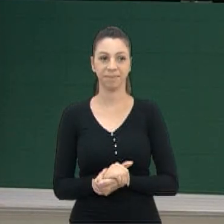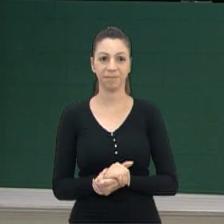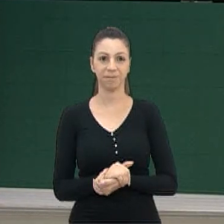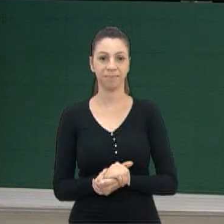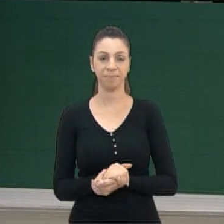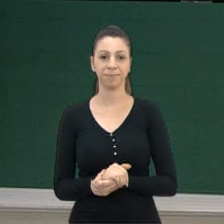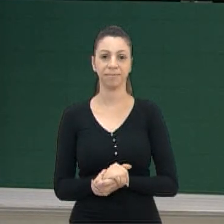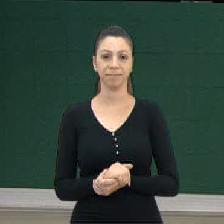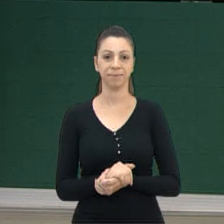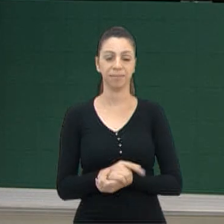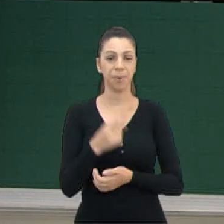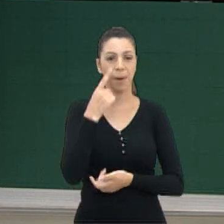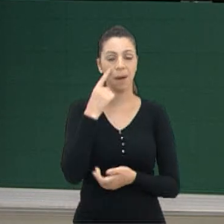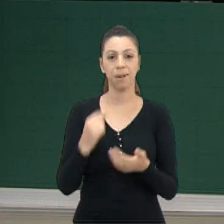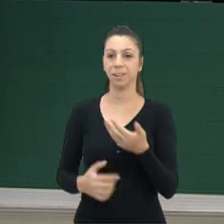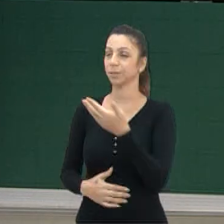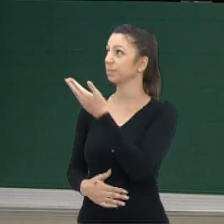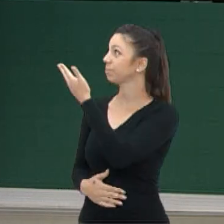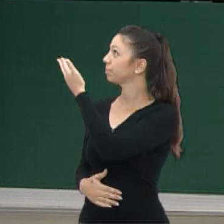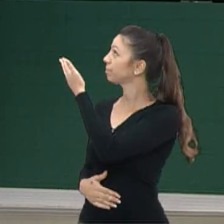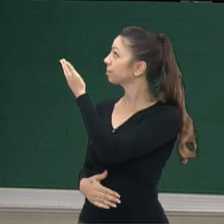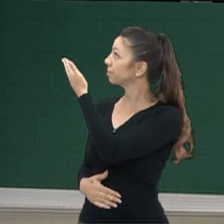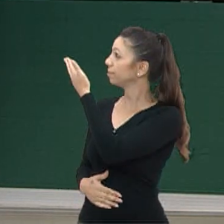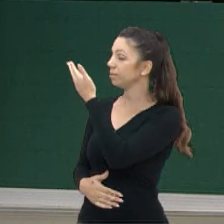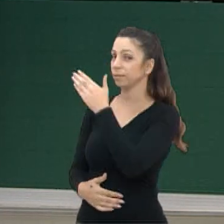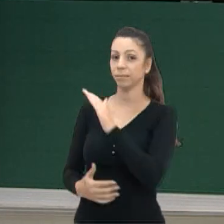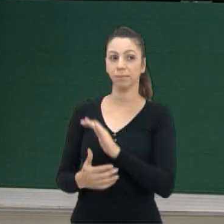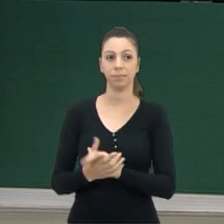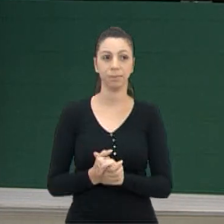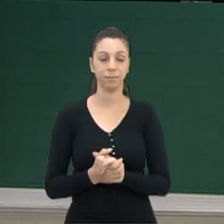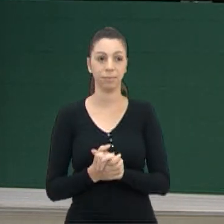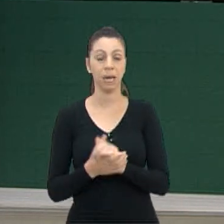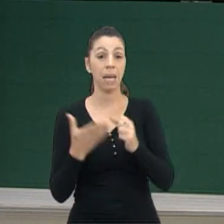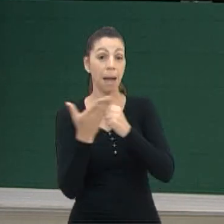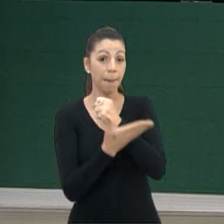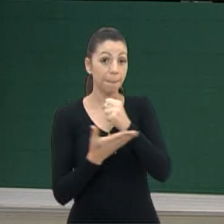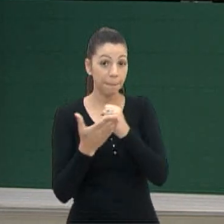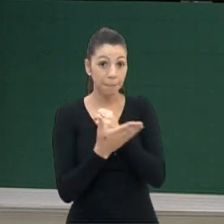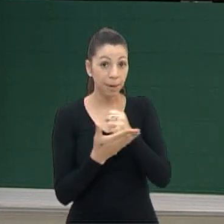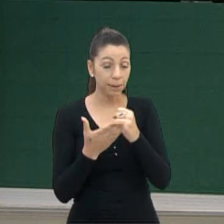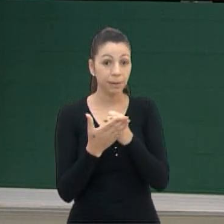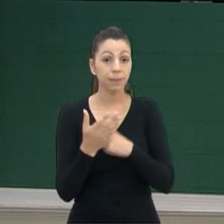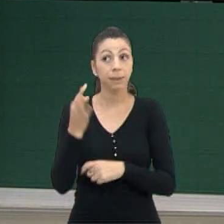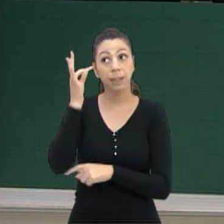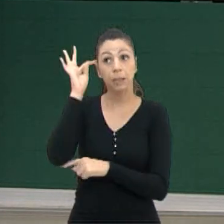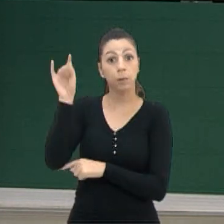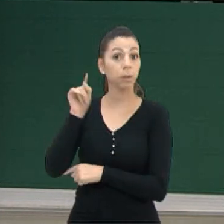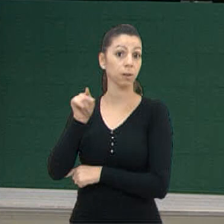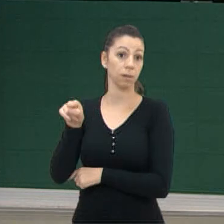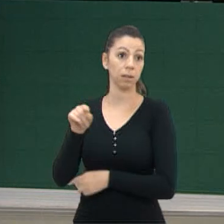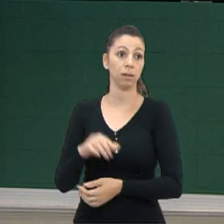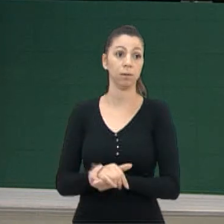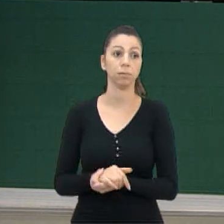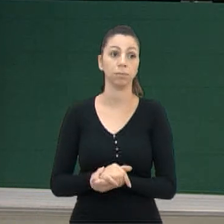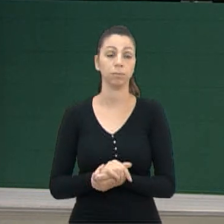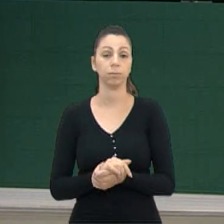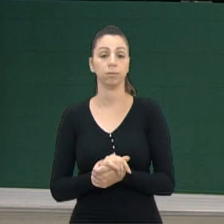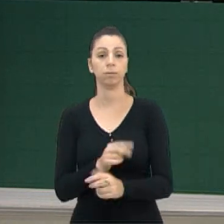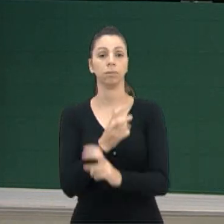Então, olha aqui os desenhos mostrando a base para a teoria dele. Fósseis.